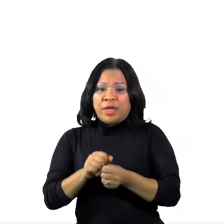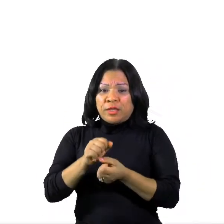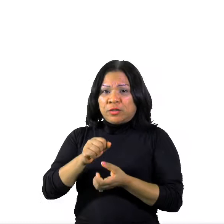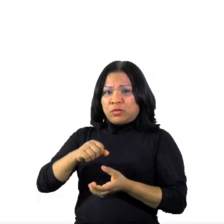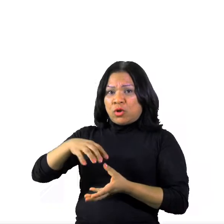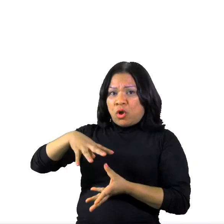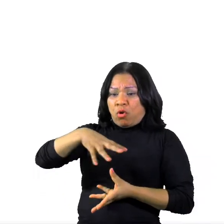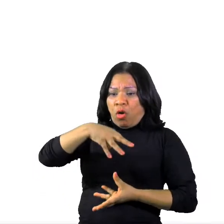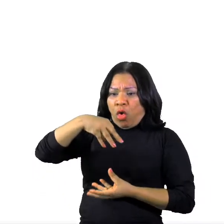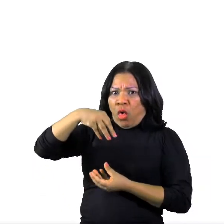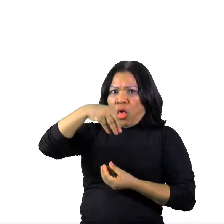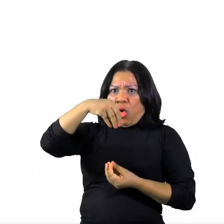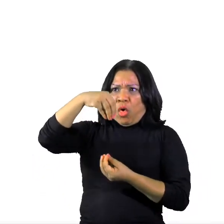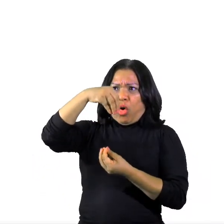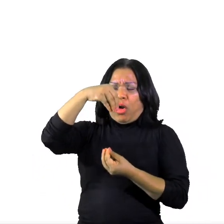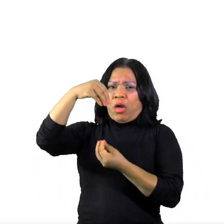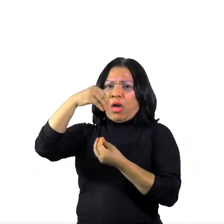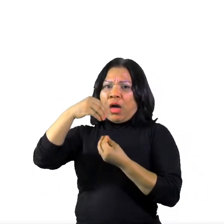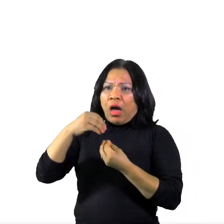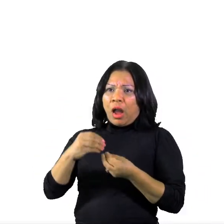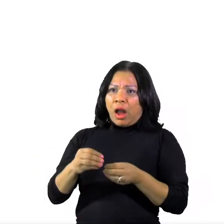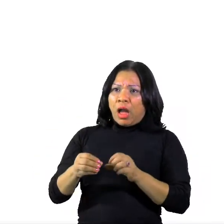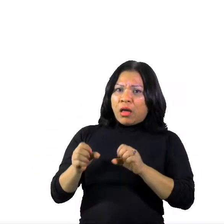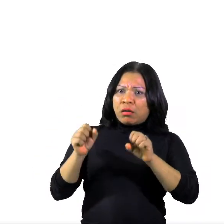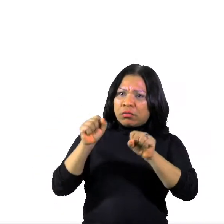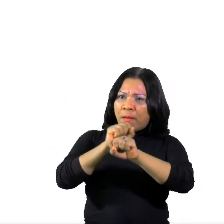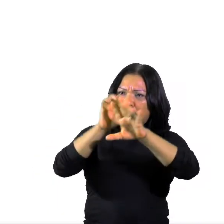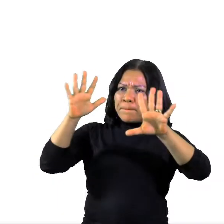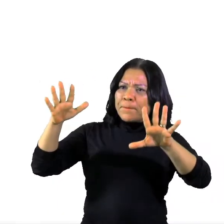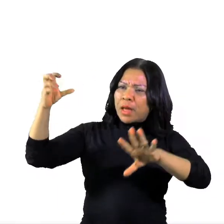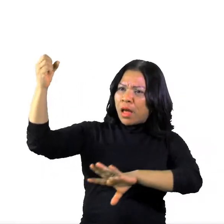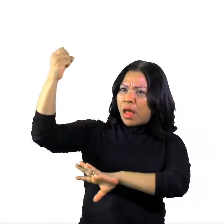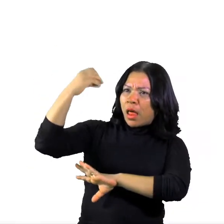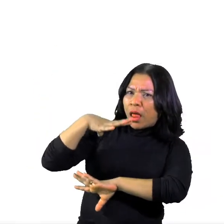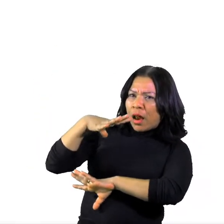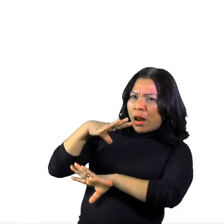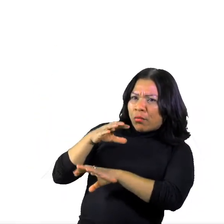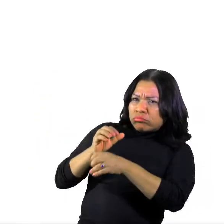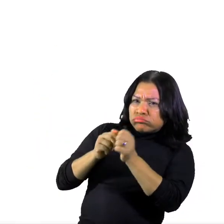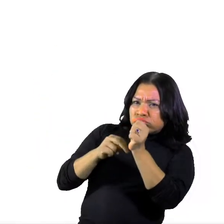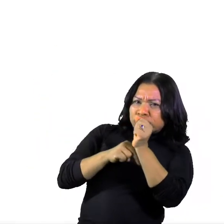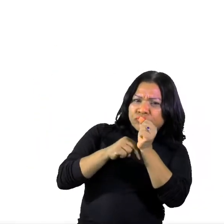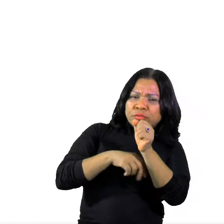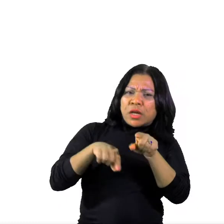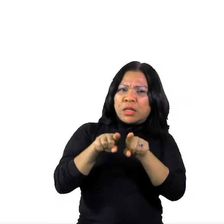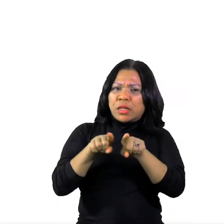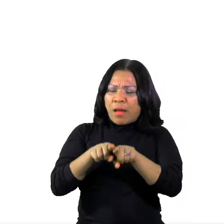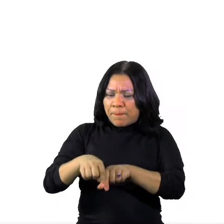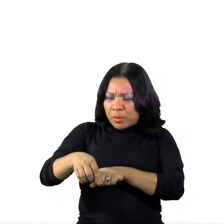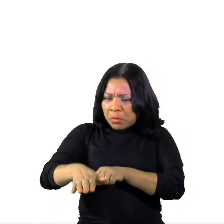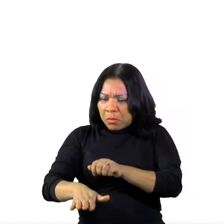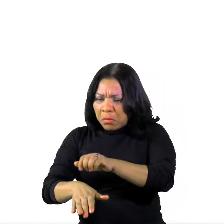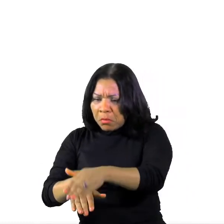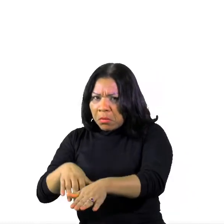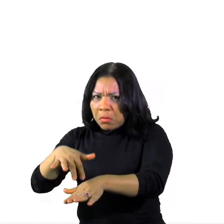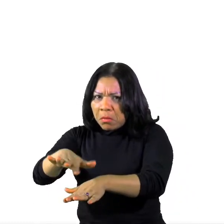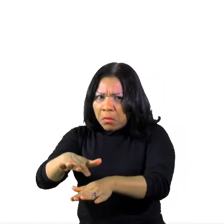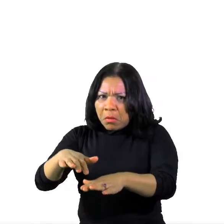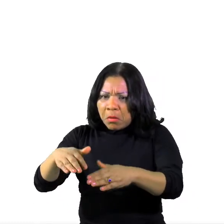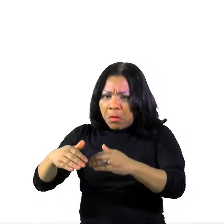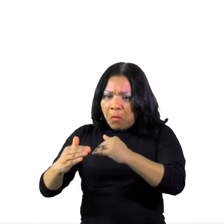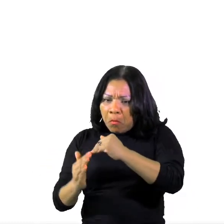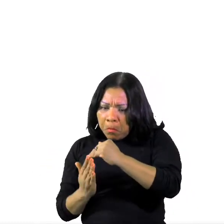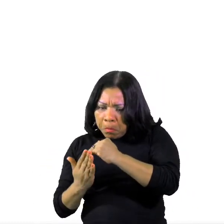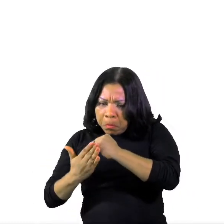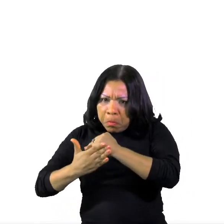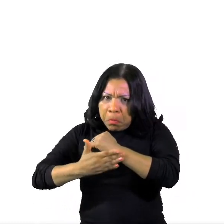luzes misteriosas, de som de passos em grotas, de fogos que surgiam do